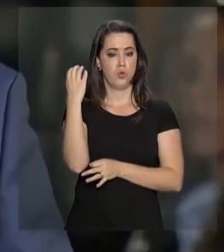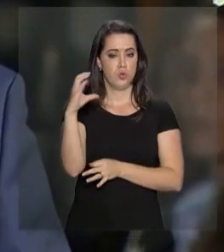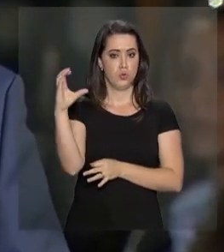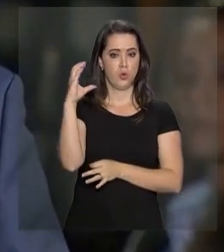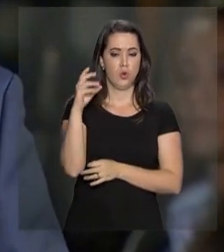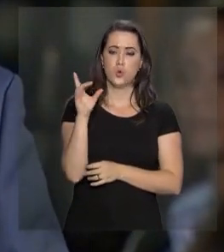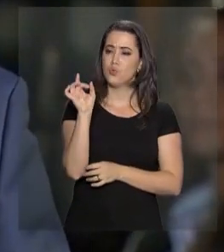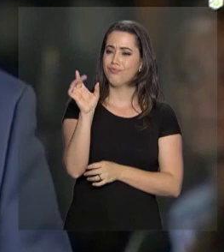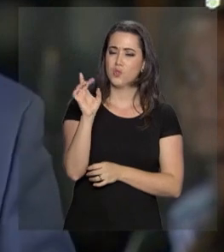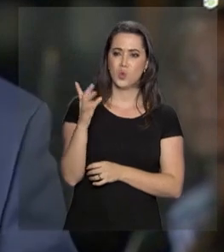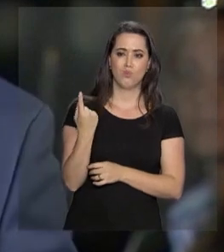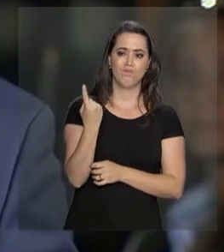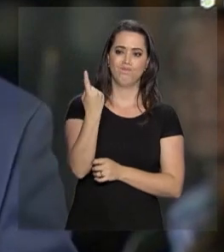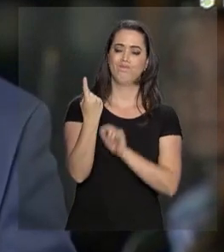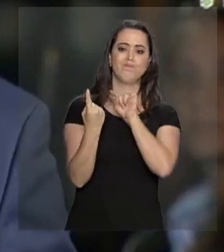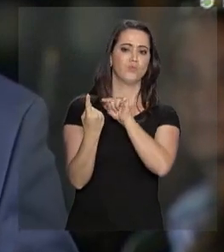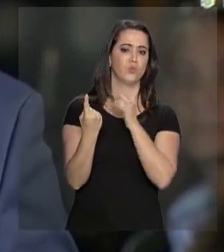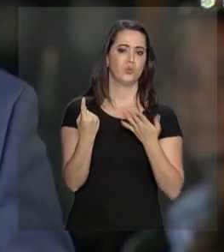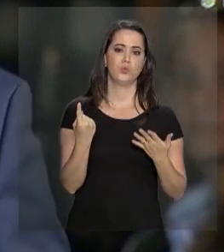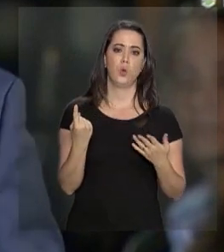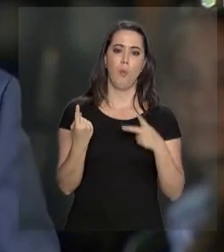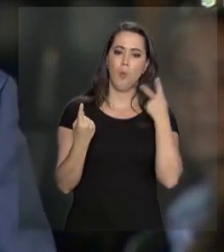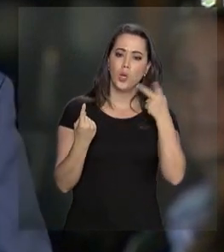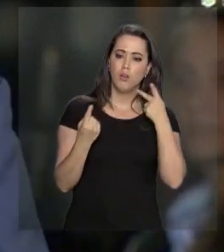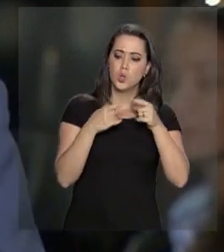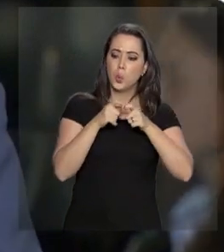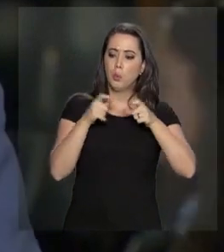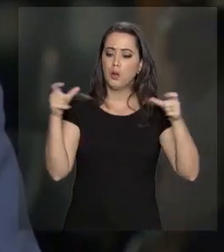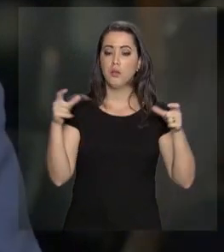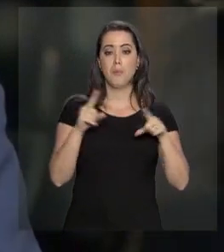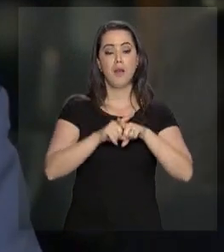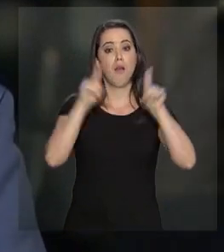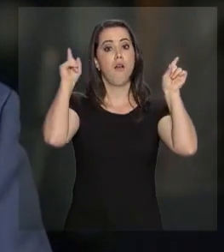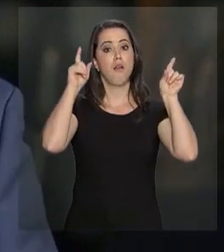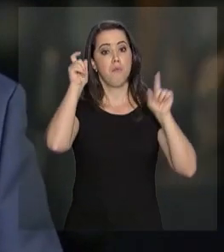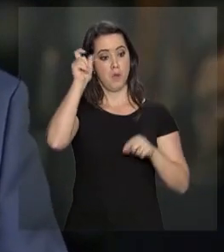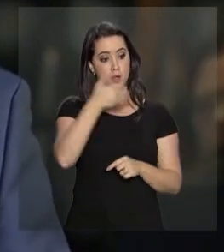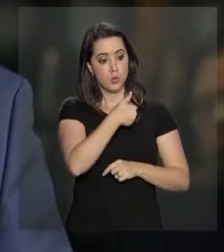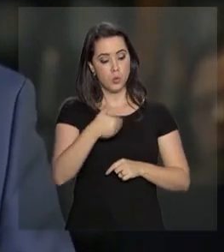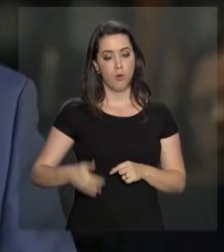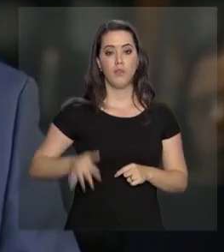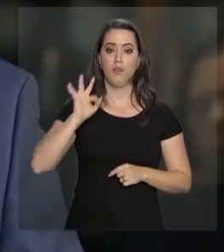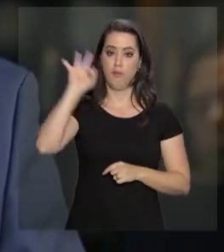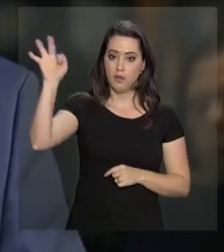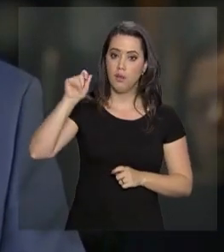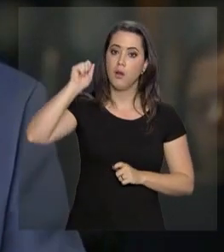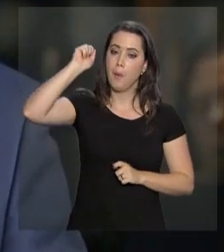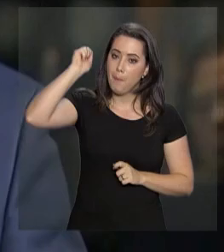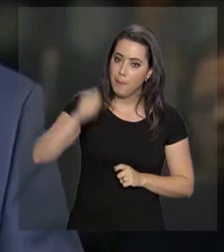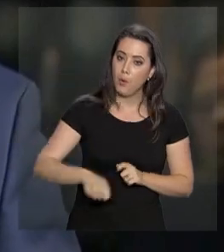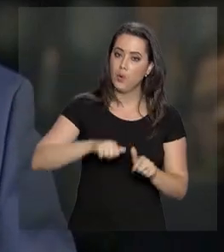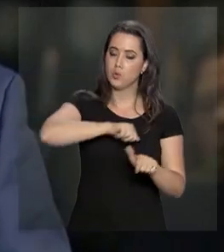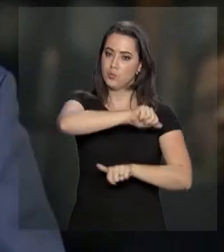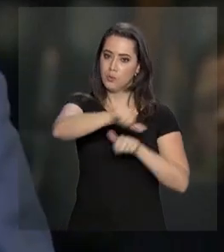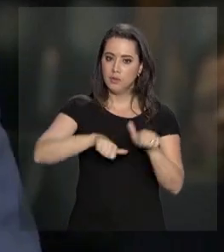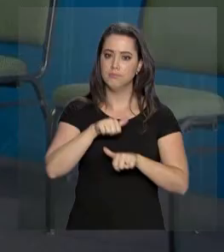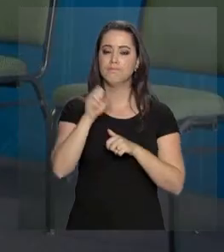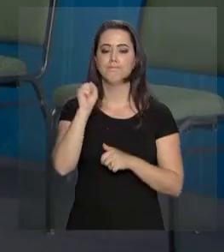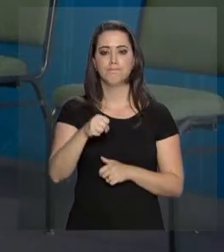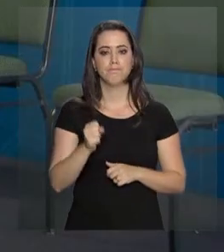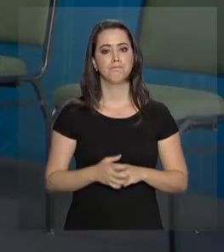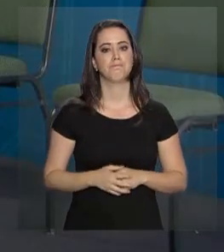pode fazer a respeito dessas políticas gerais, mas no governo federal a história pode ser